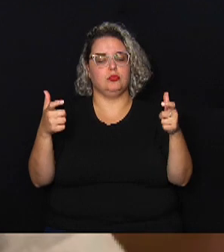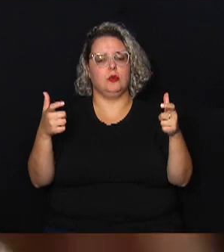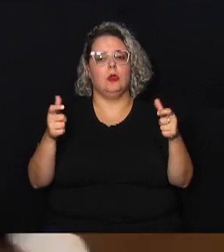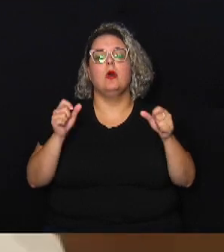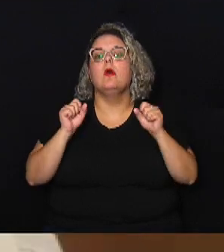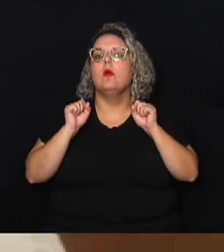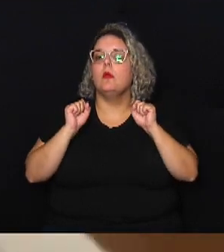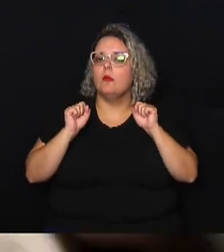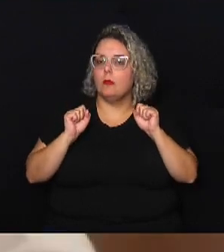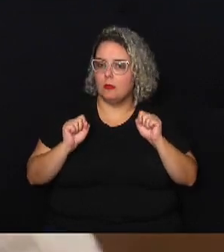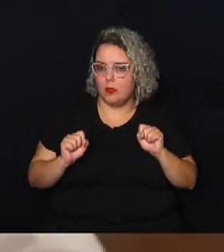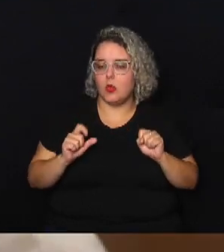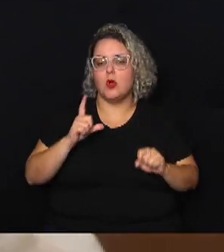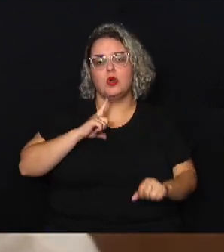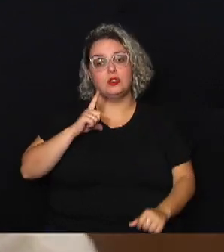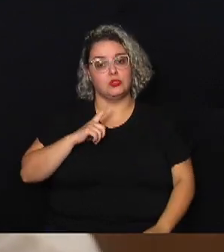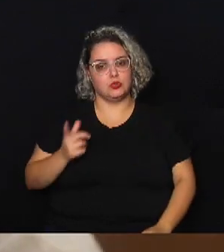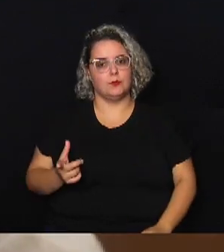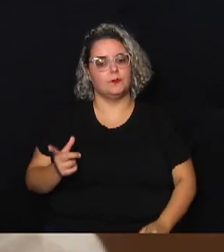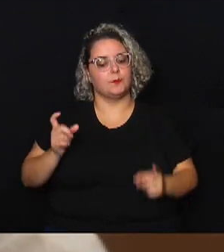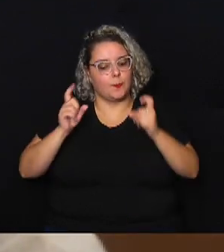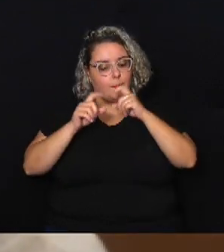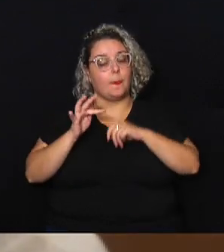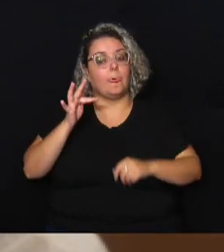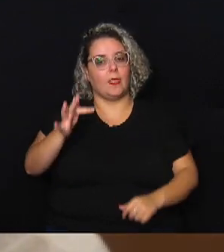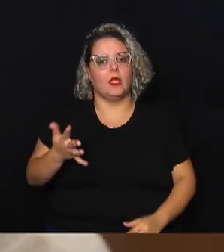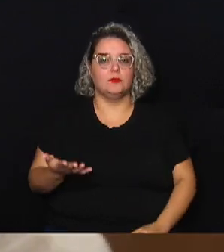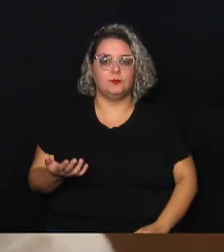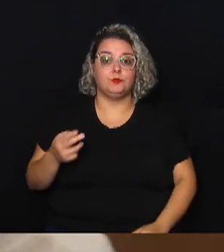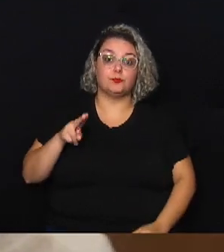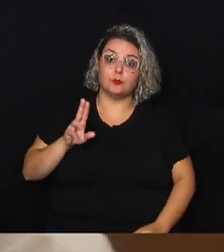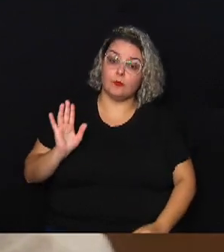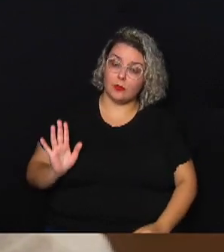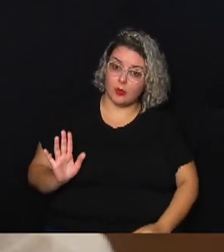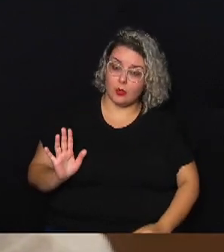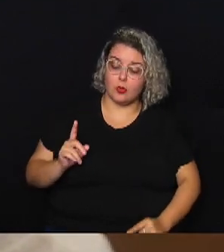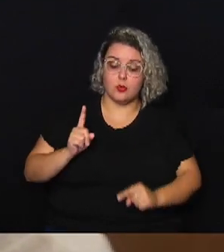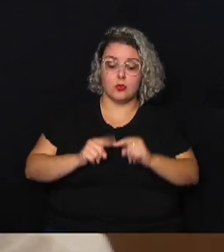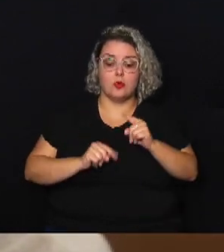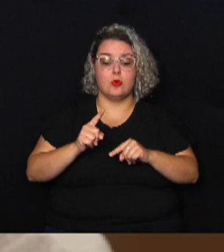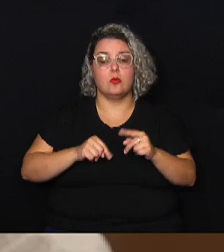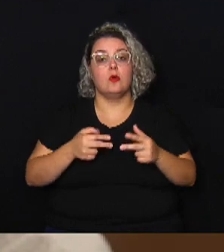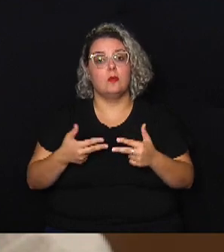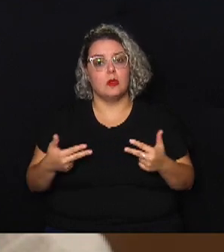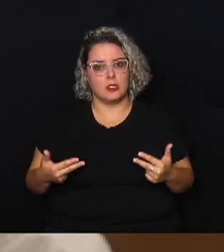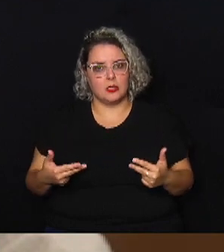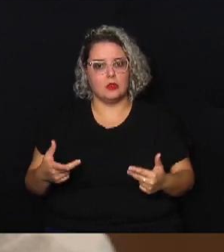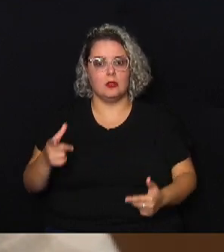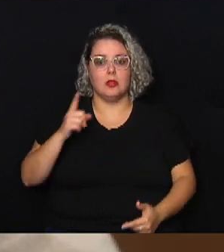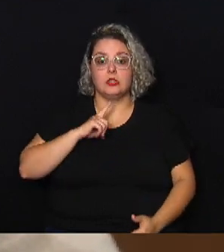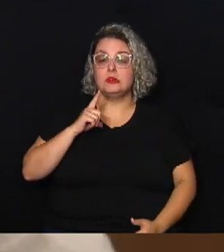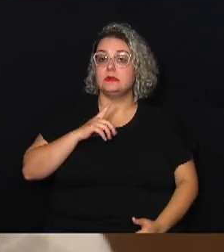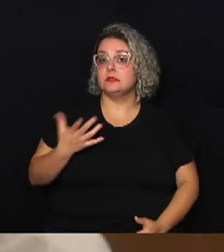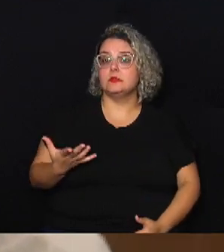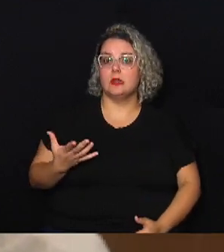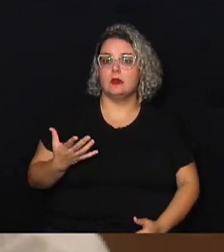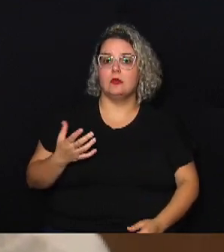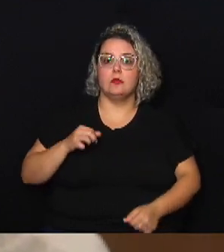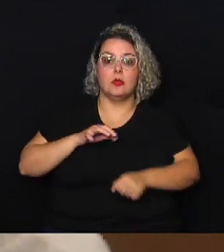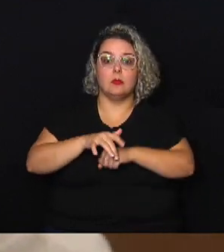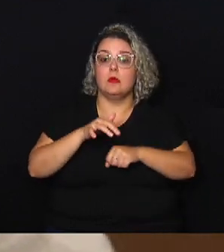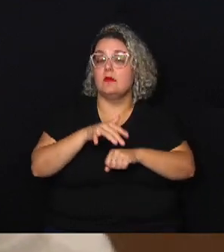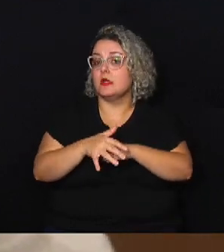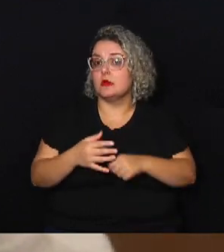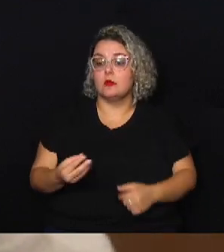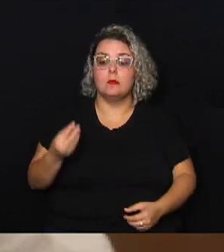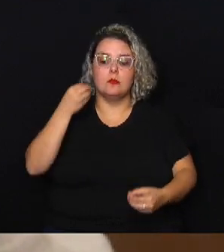pode gerar alguma complicação no futuro. Ou mesmo que esse material tenha alguma infecção na colocação,